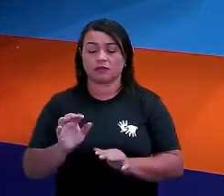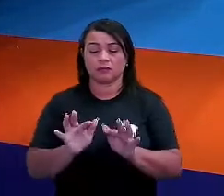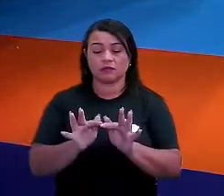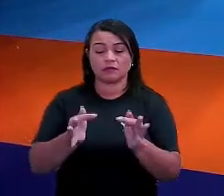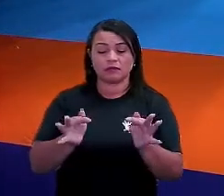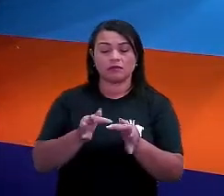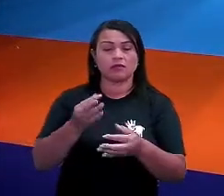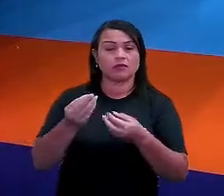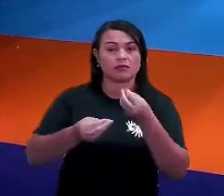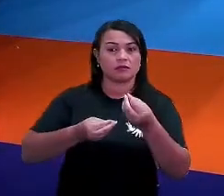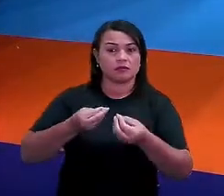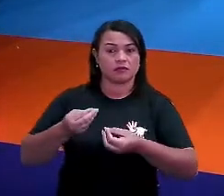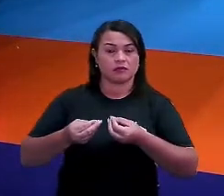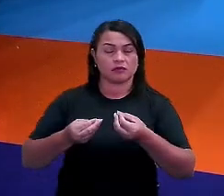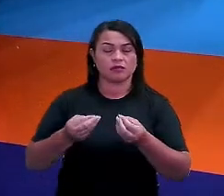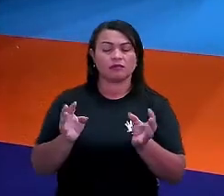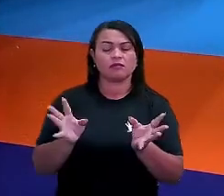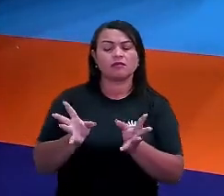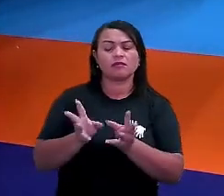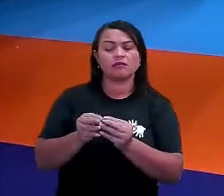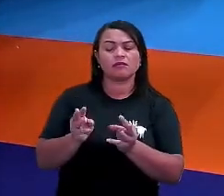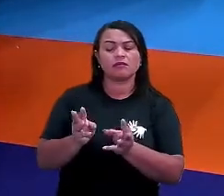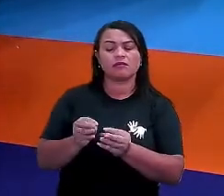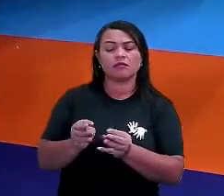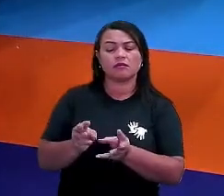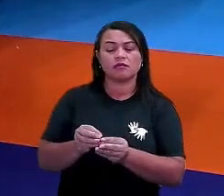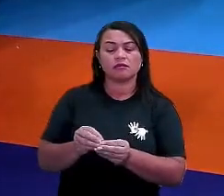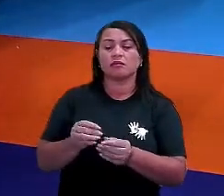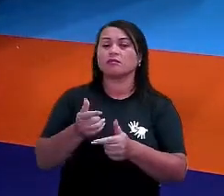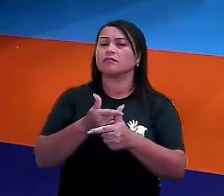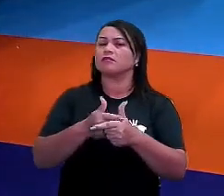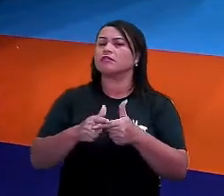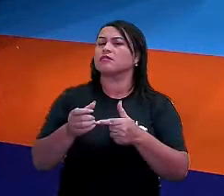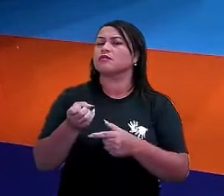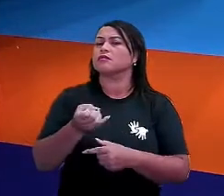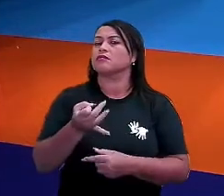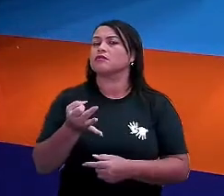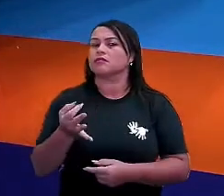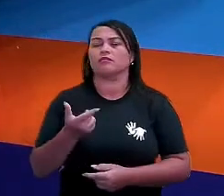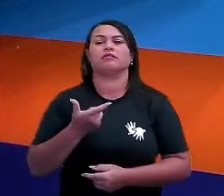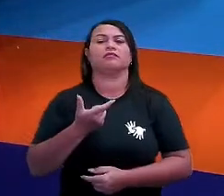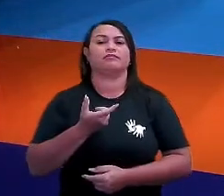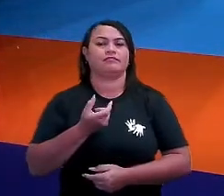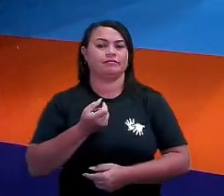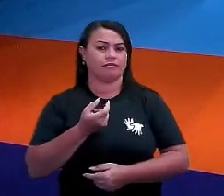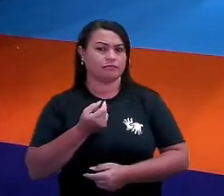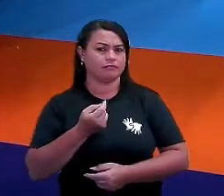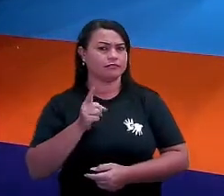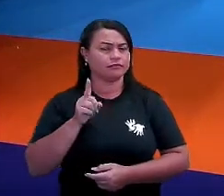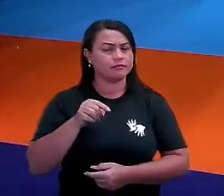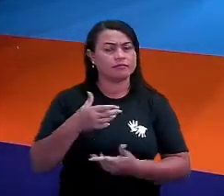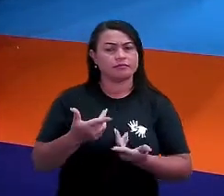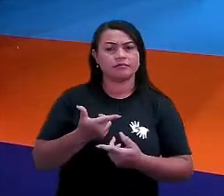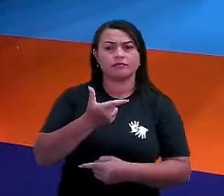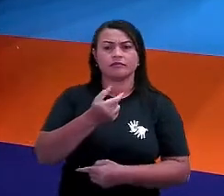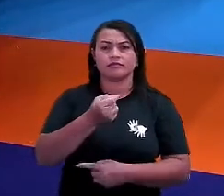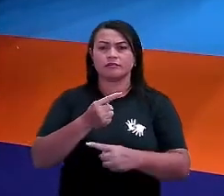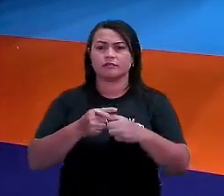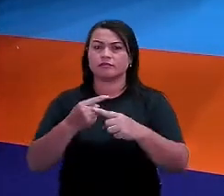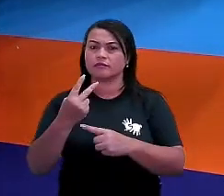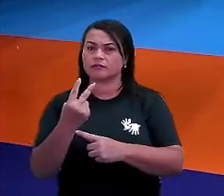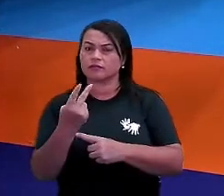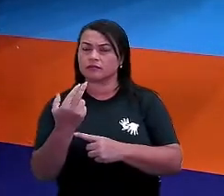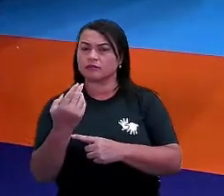Simplificando isso, eu vou precisar dividir por quanto, gente, aqui? Por 20, não é? 20 vezes 2 não vai dar